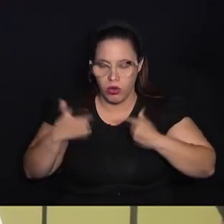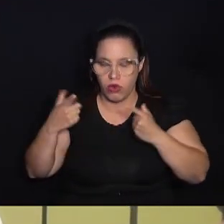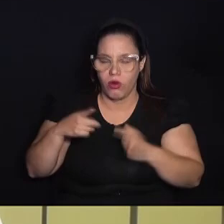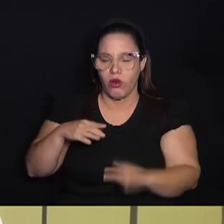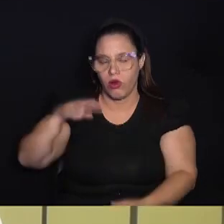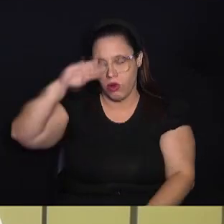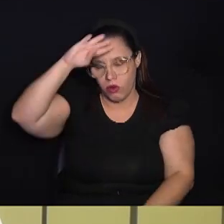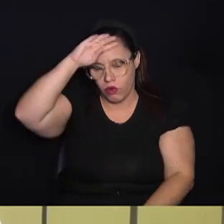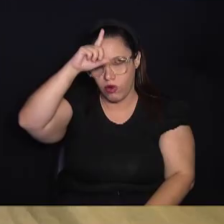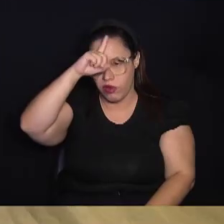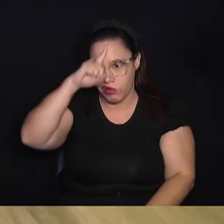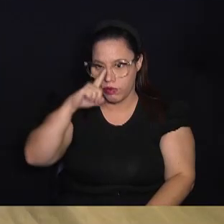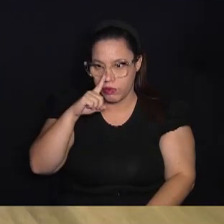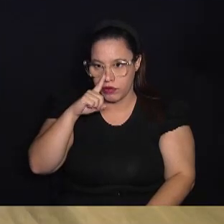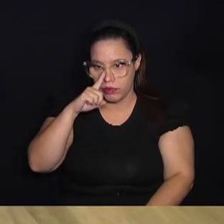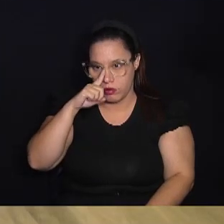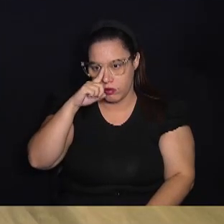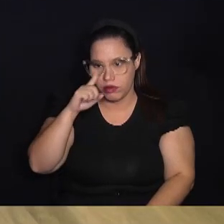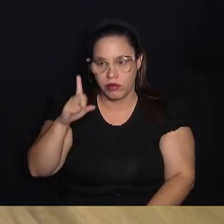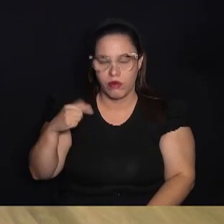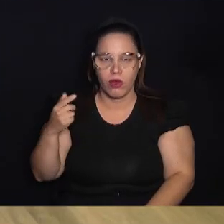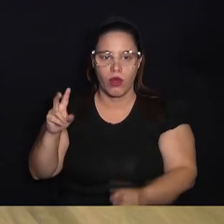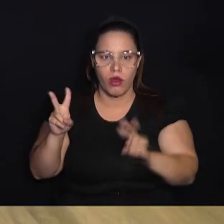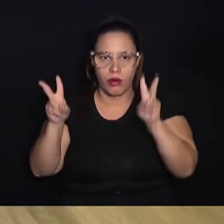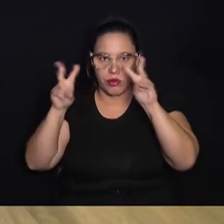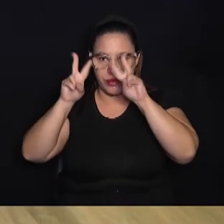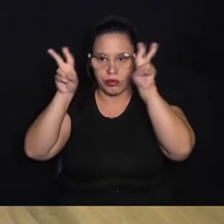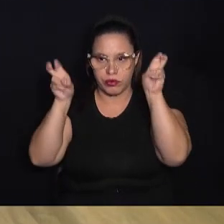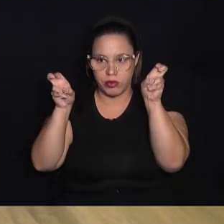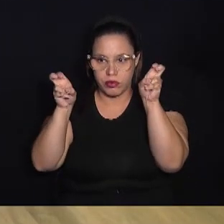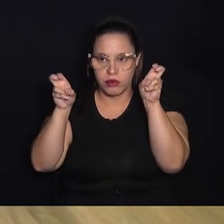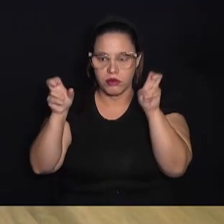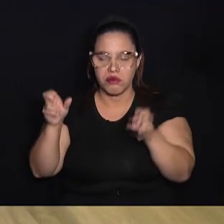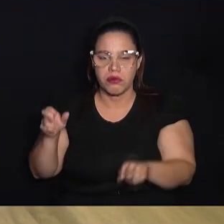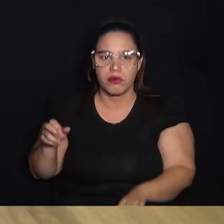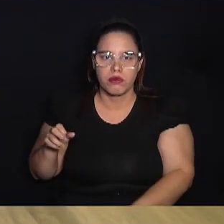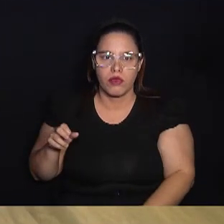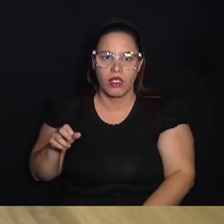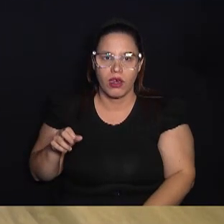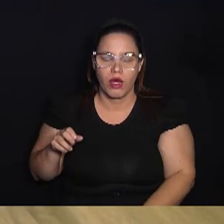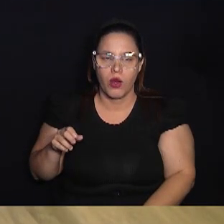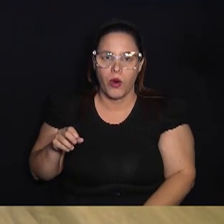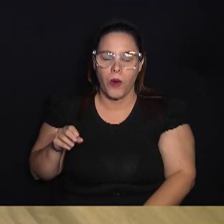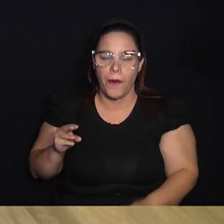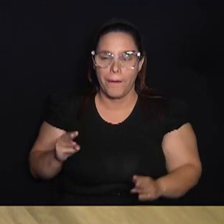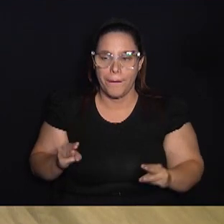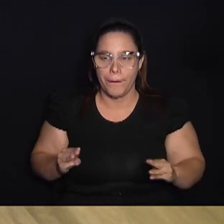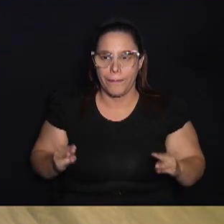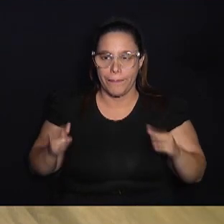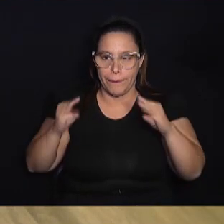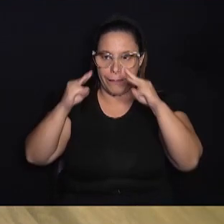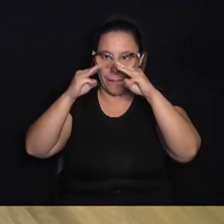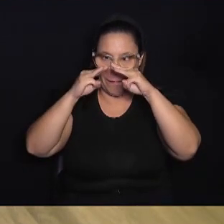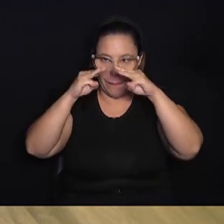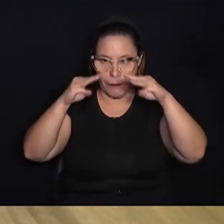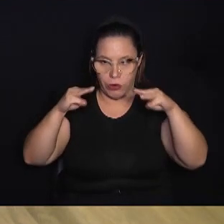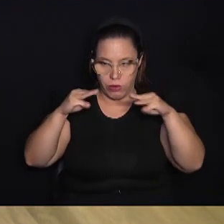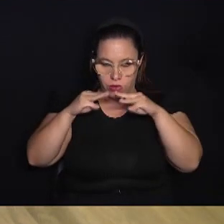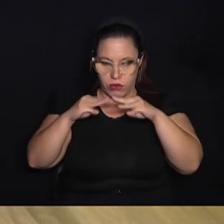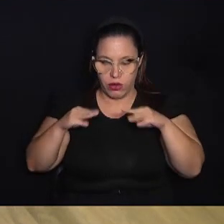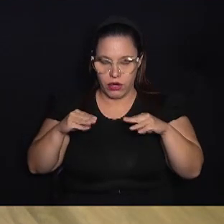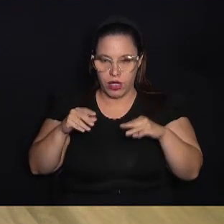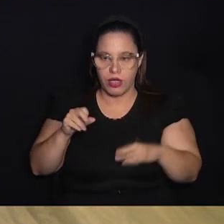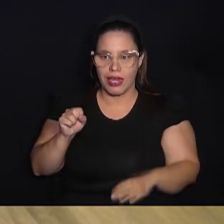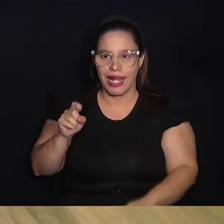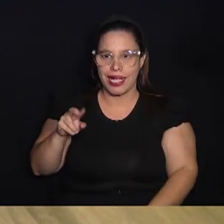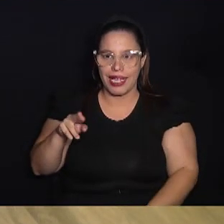assunto que eu vi nas suas redes sociais que eu achei bem bacana também o museu da sanasa Exatamente porque é bem interessante vamos dar uma olhadinha